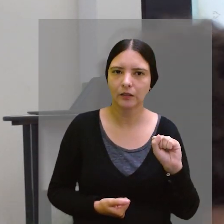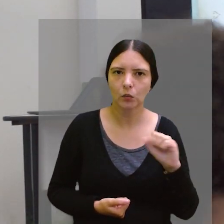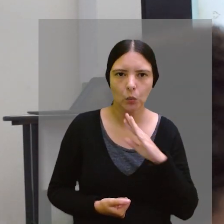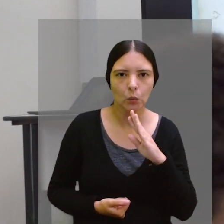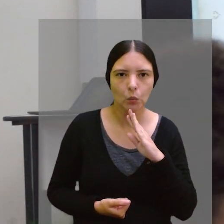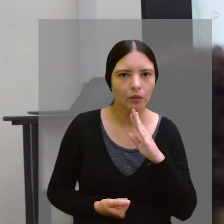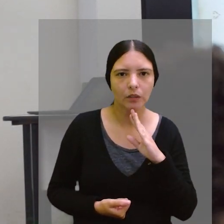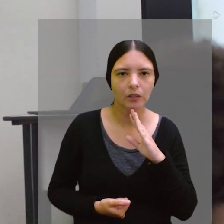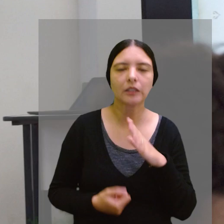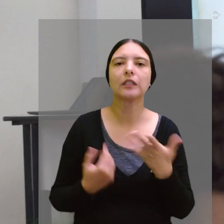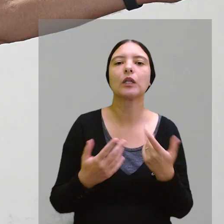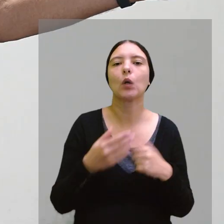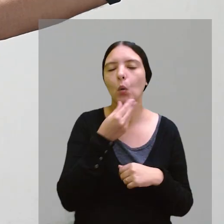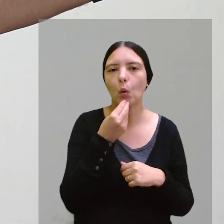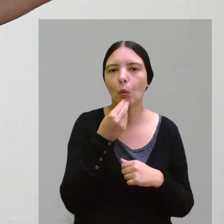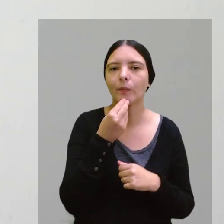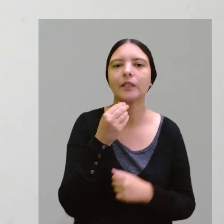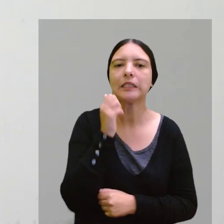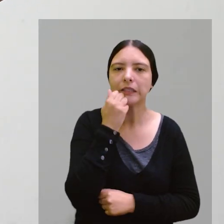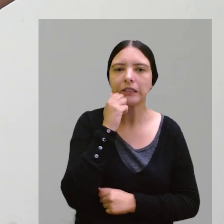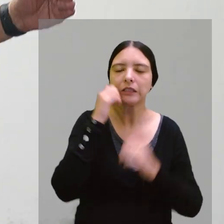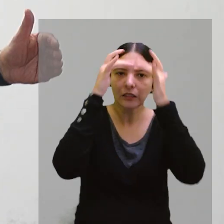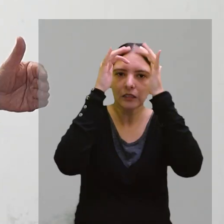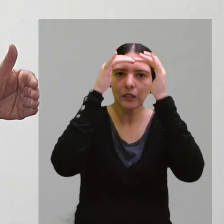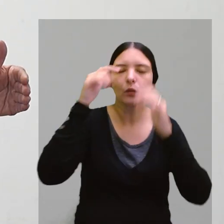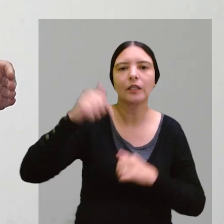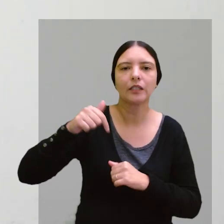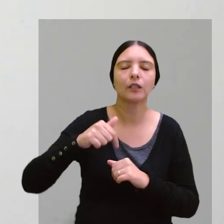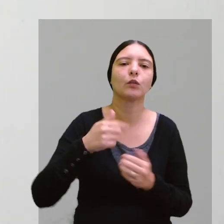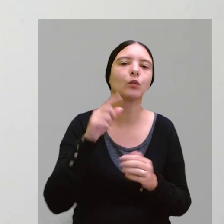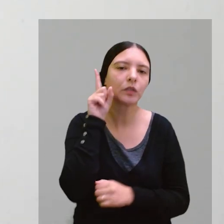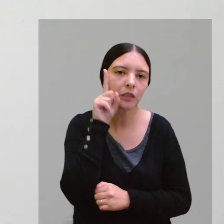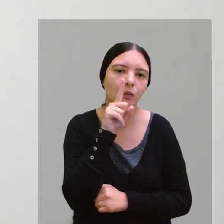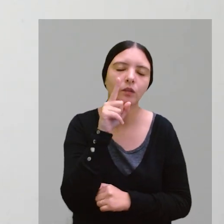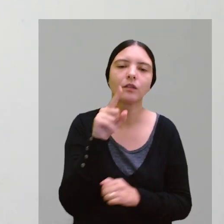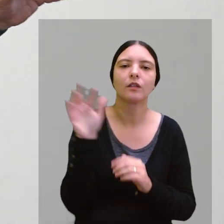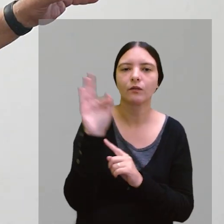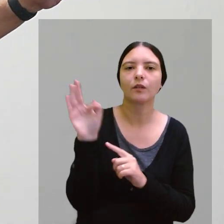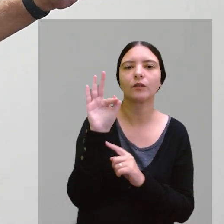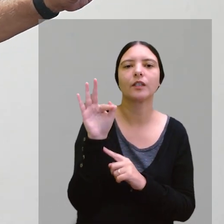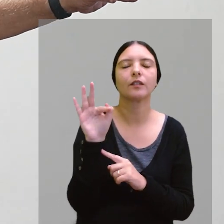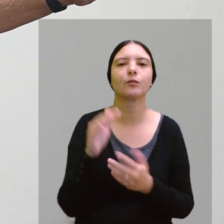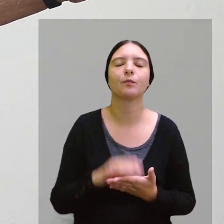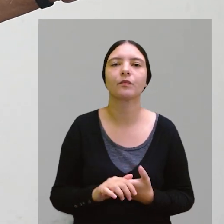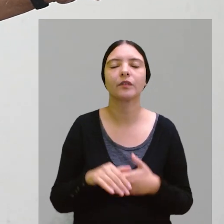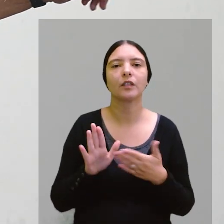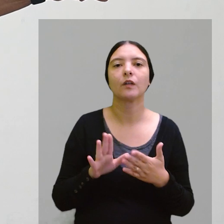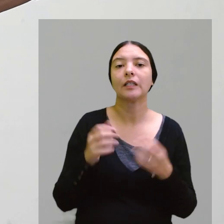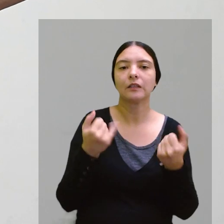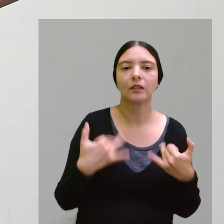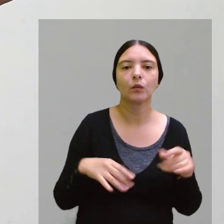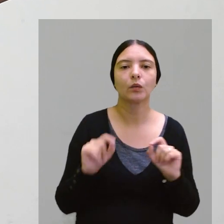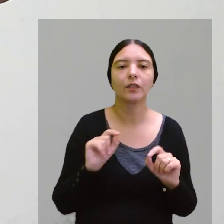é um neurocientista brasileiro, trabalha nos Estados Unidos e tem na Universidade também do Rio Grande do Norte. Então ele diz o